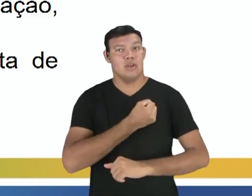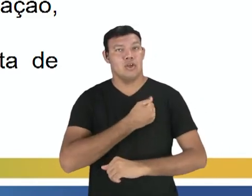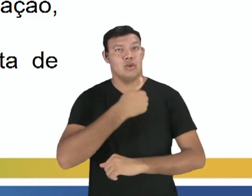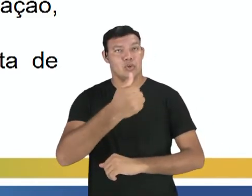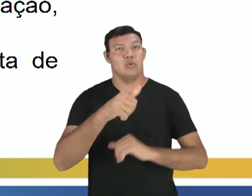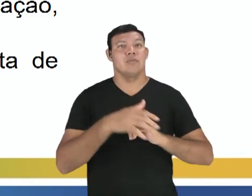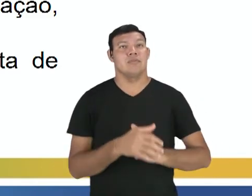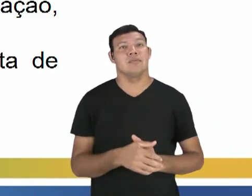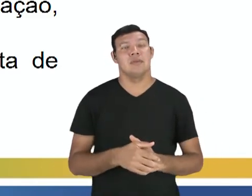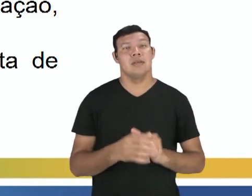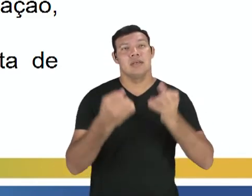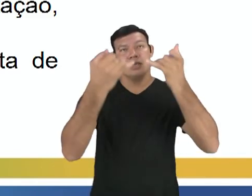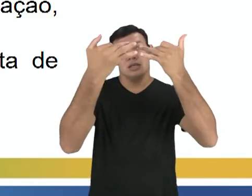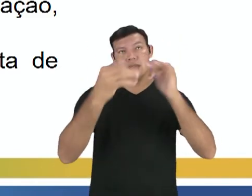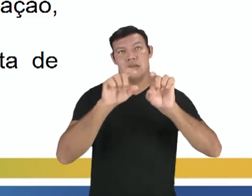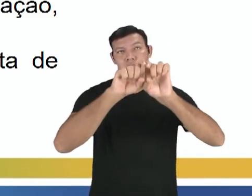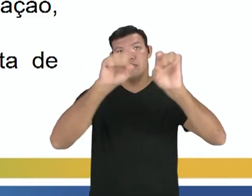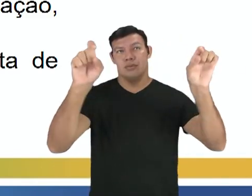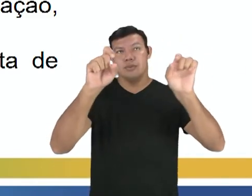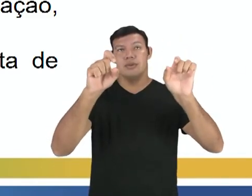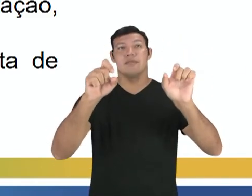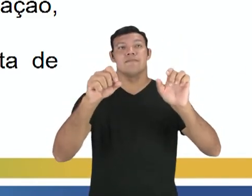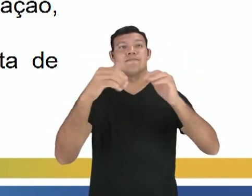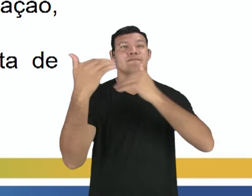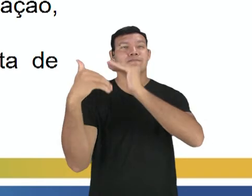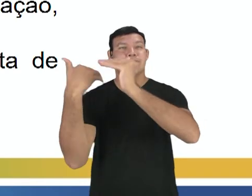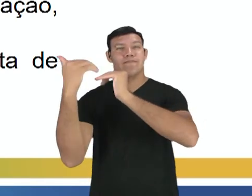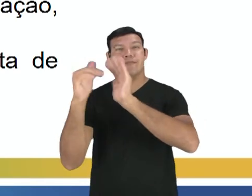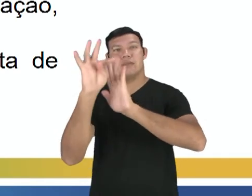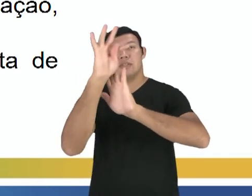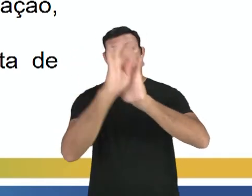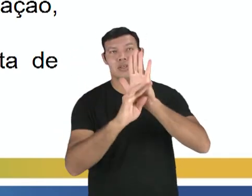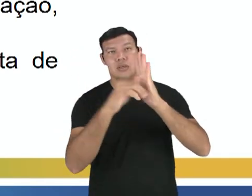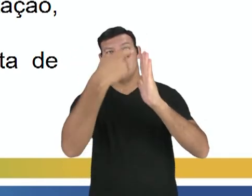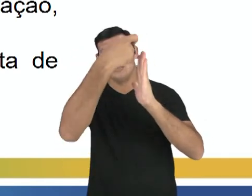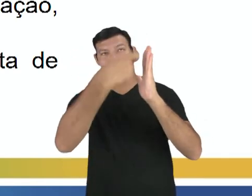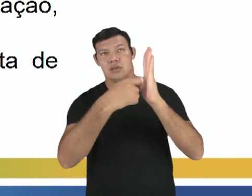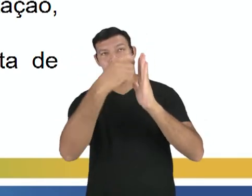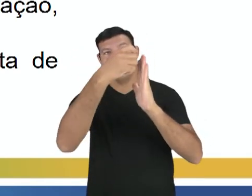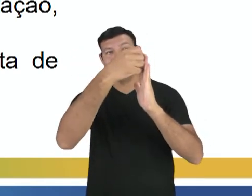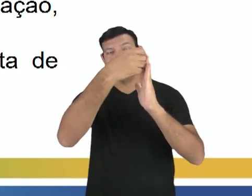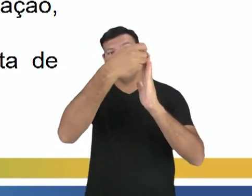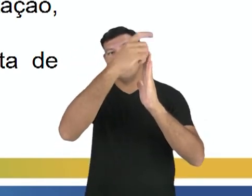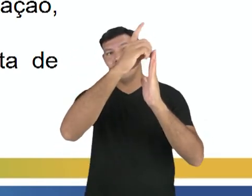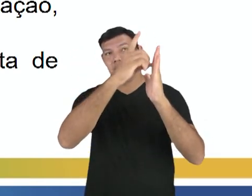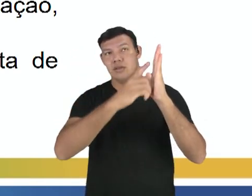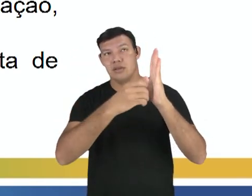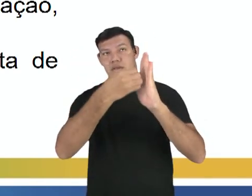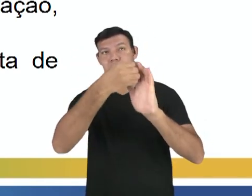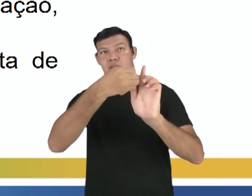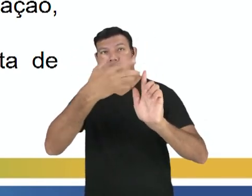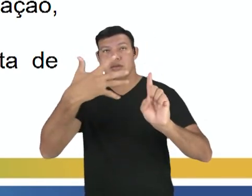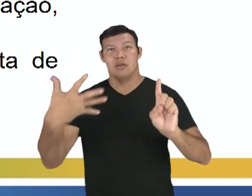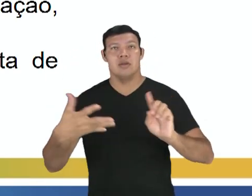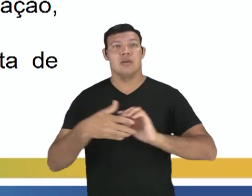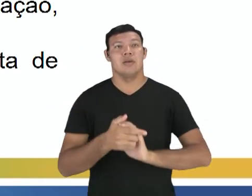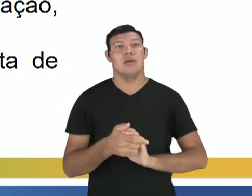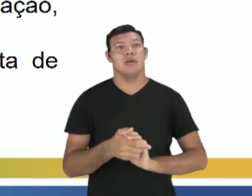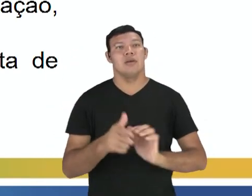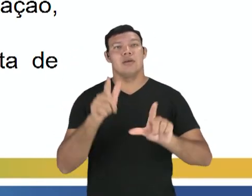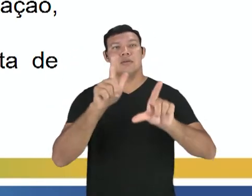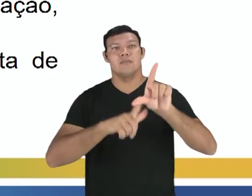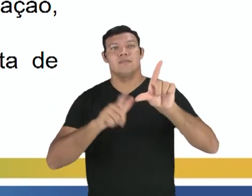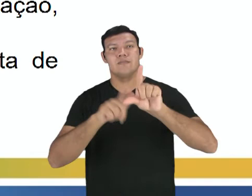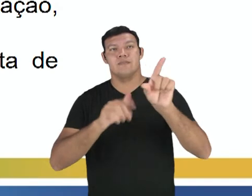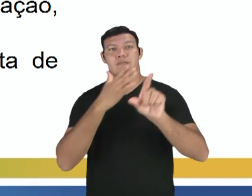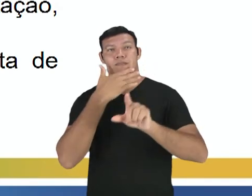de desenvolvimento de um texto dissertativo argumentativo, qual a alternativa corresponde melhor para descrevê-los? A.